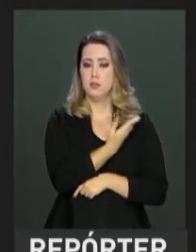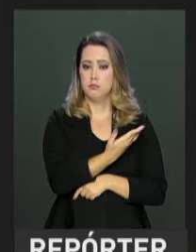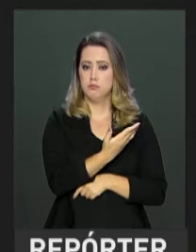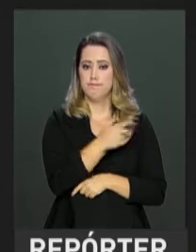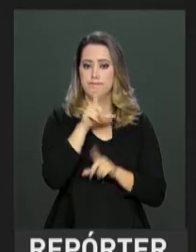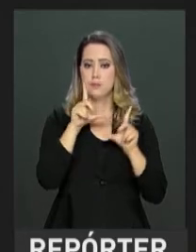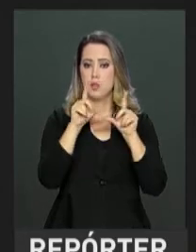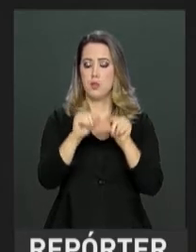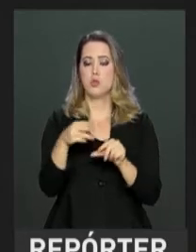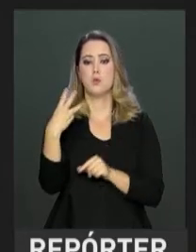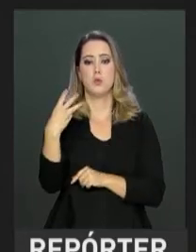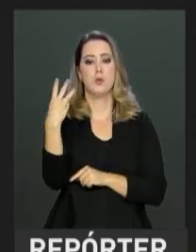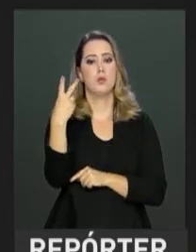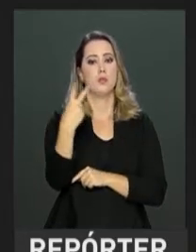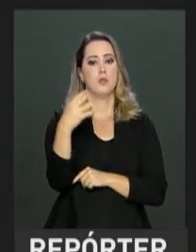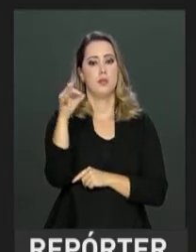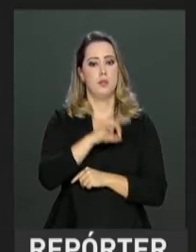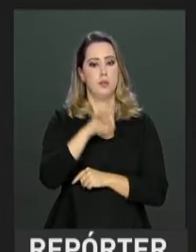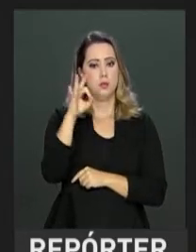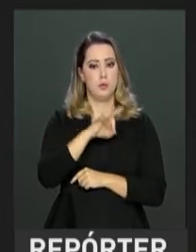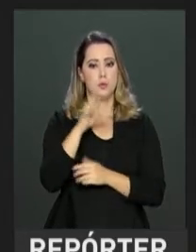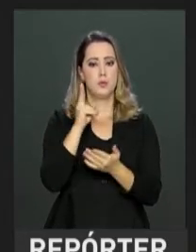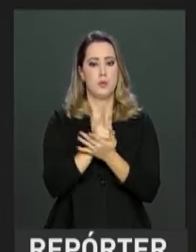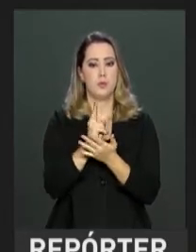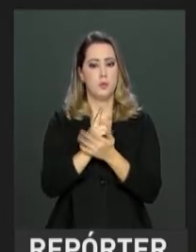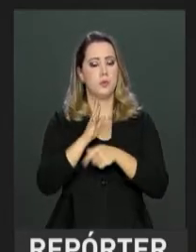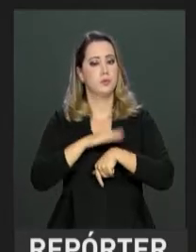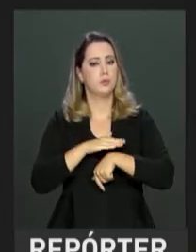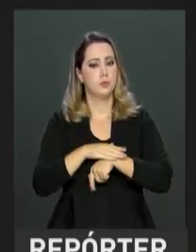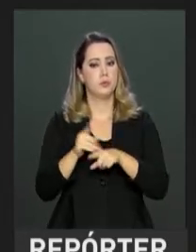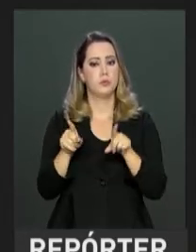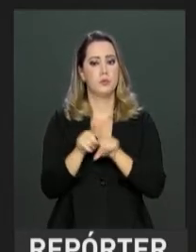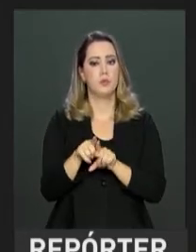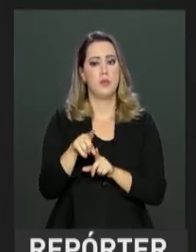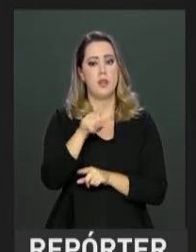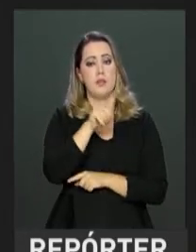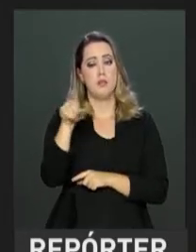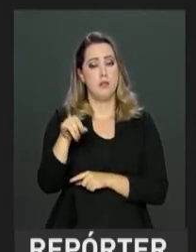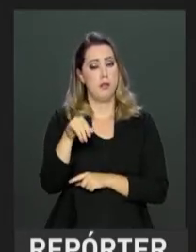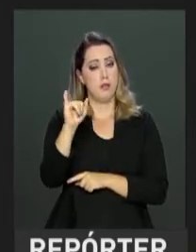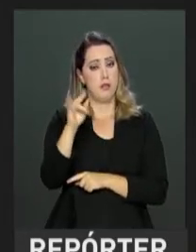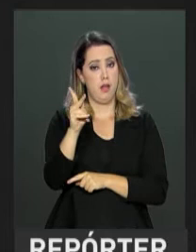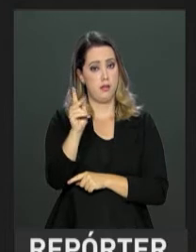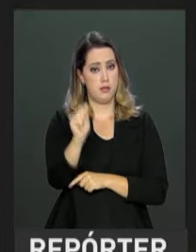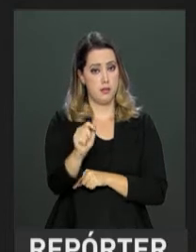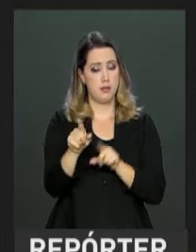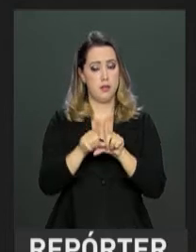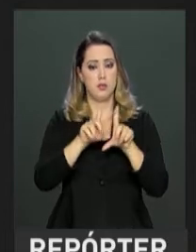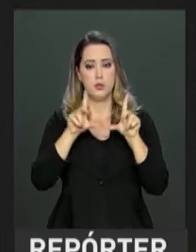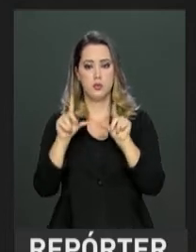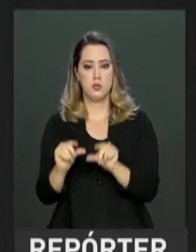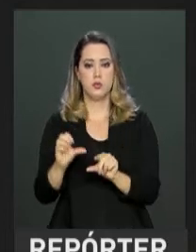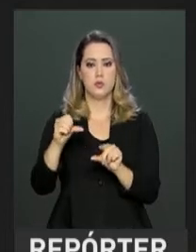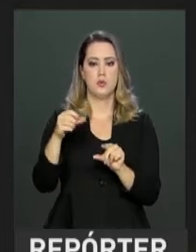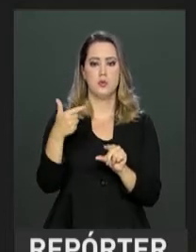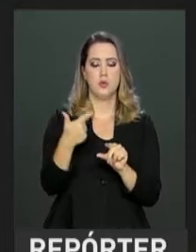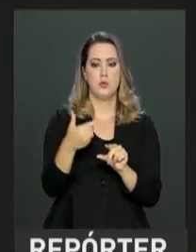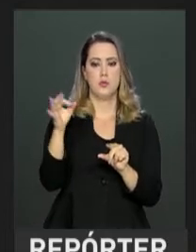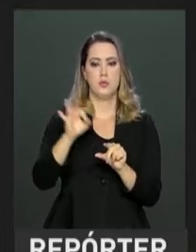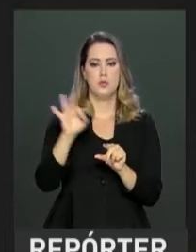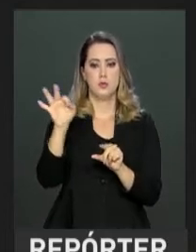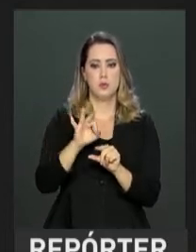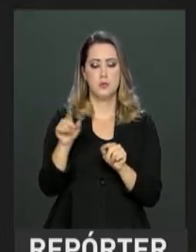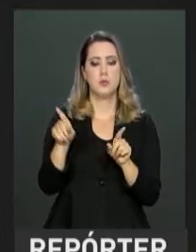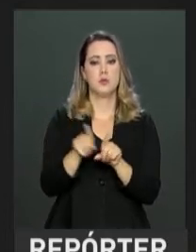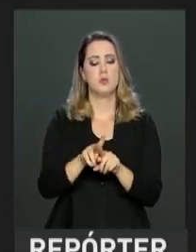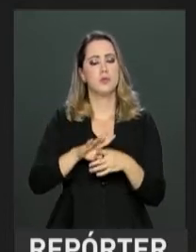caíram 32% no mesmo período a incidência da zica apresentou queda de 92,1 por cento